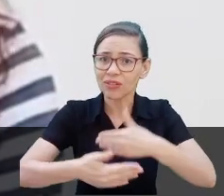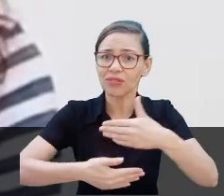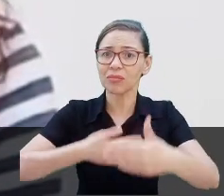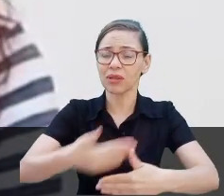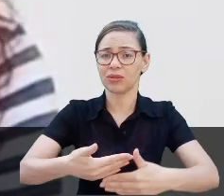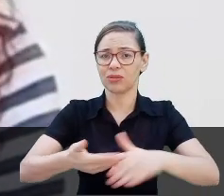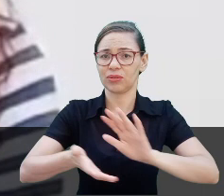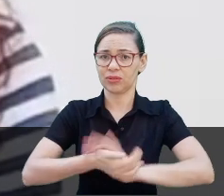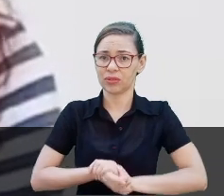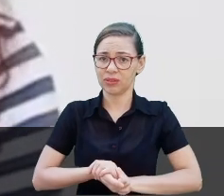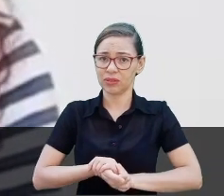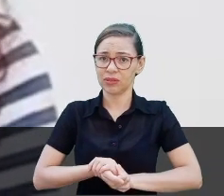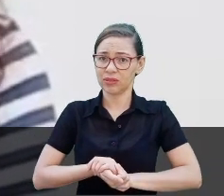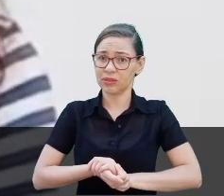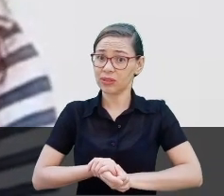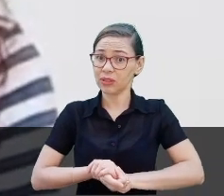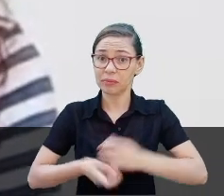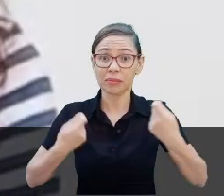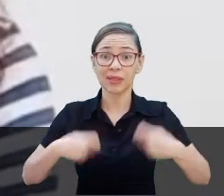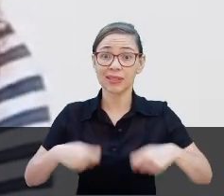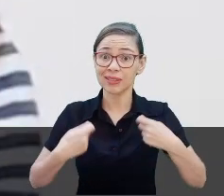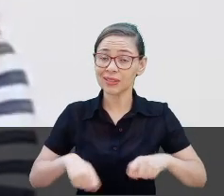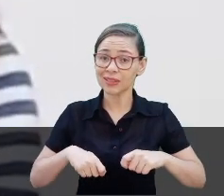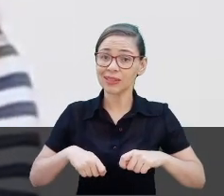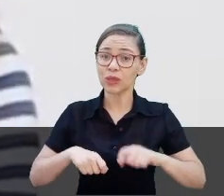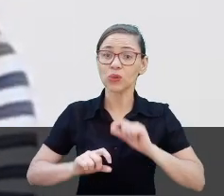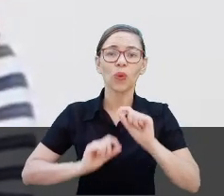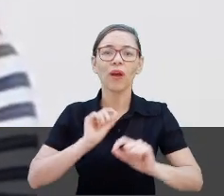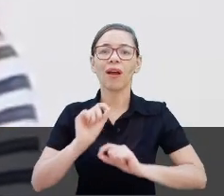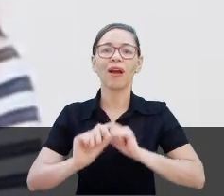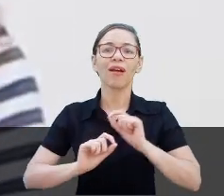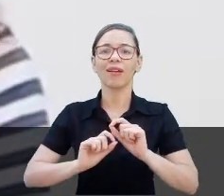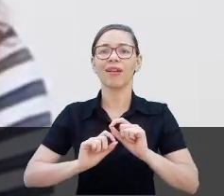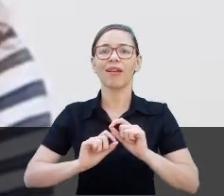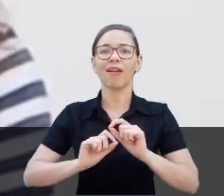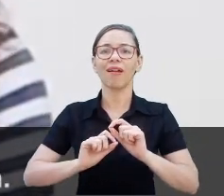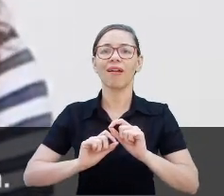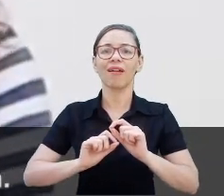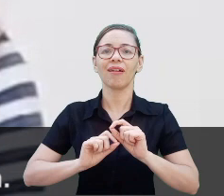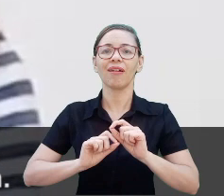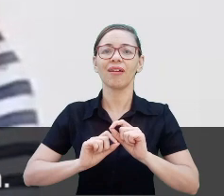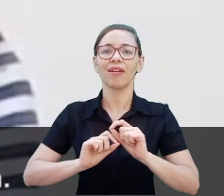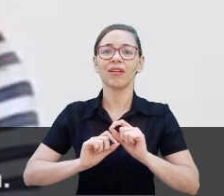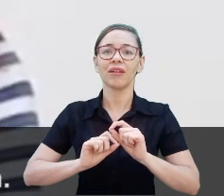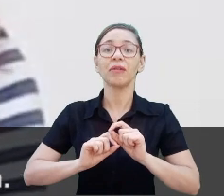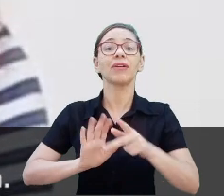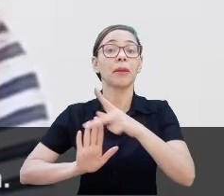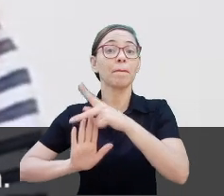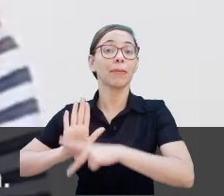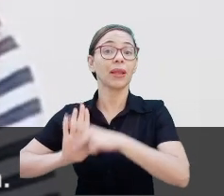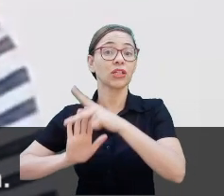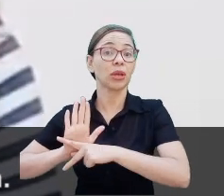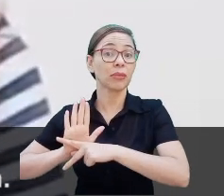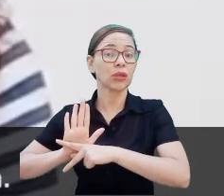agente ativo na construção dos seus próprios processos de transição. Entender também que esses processos são sempre singulares e que, como tal, a